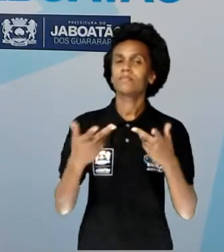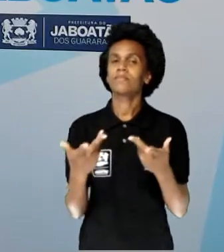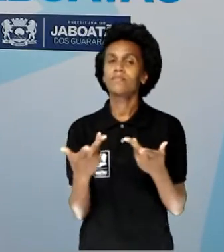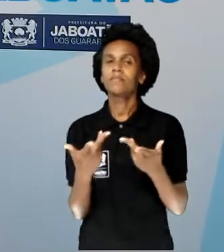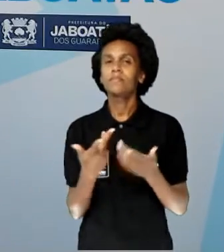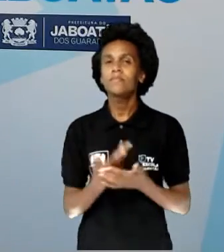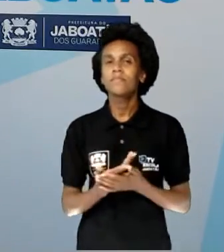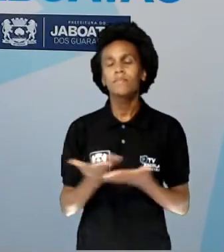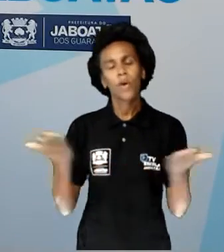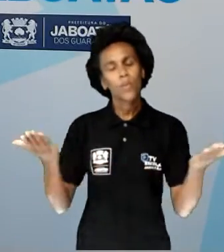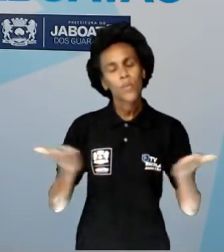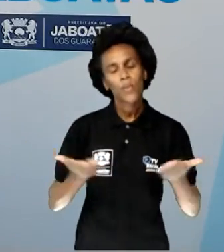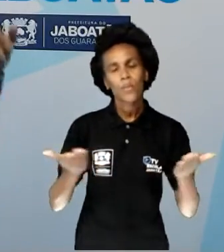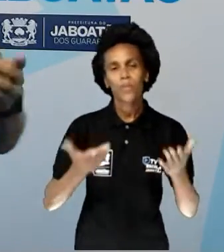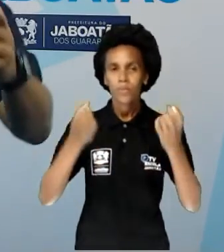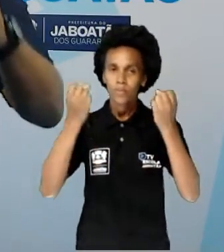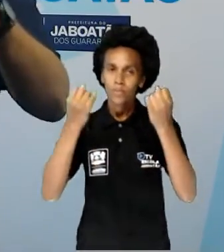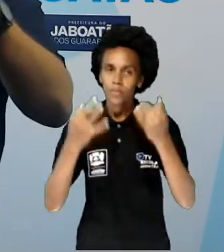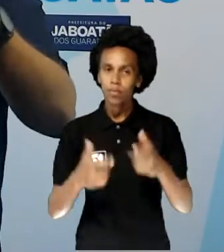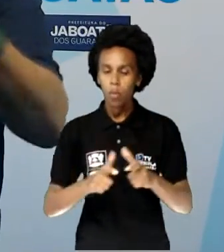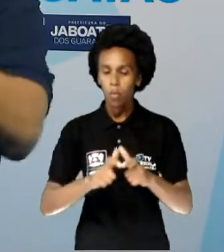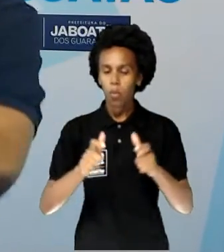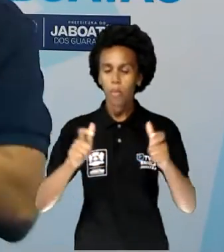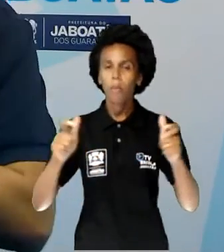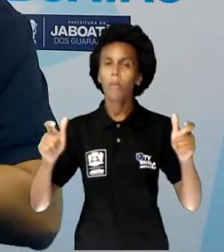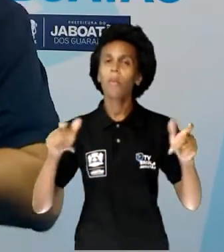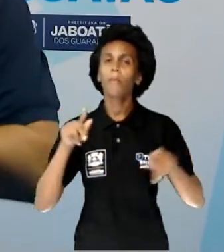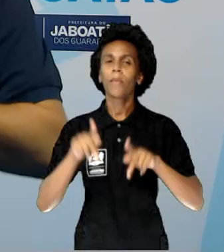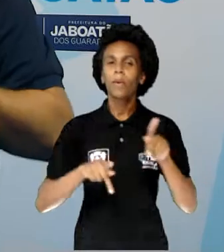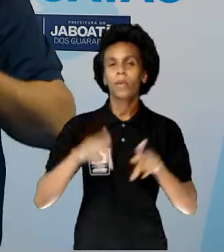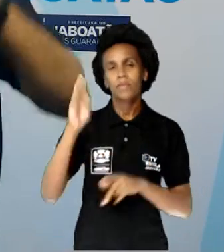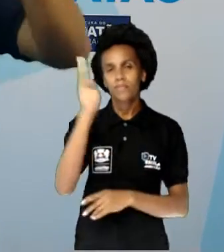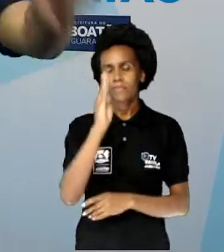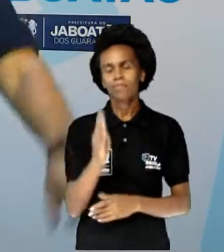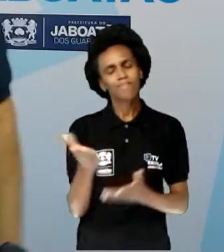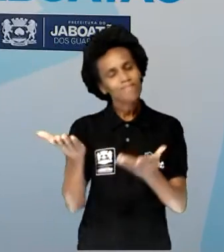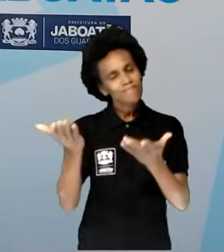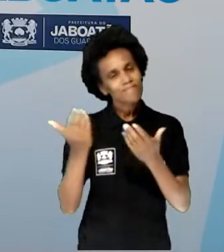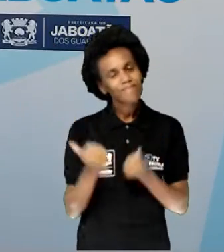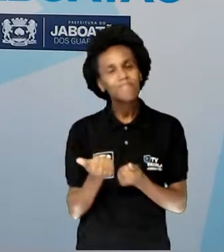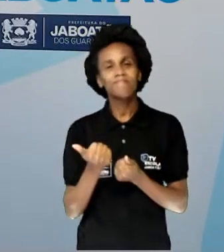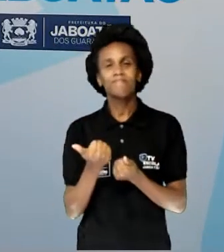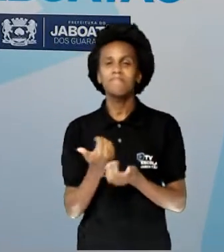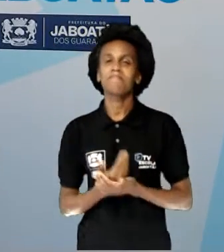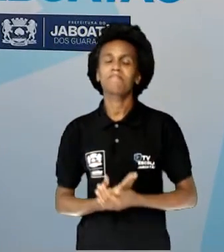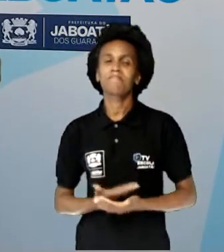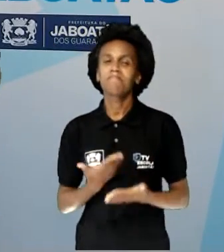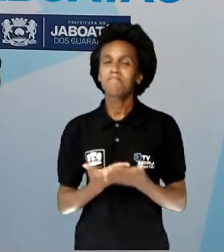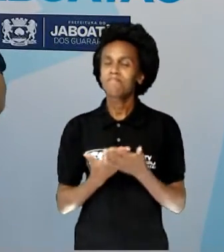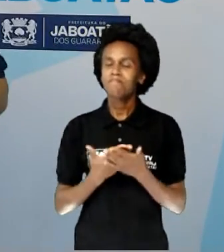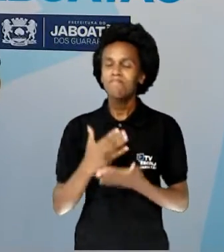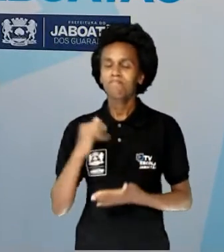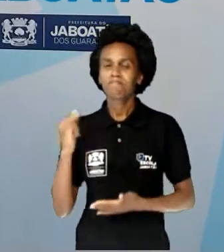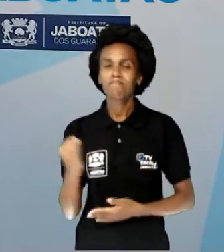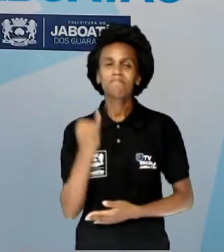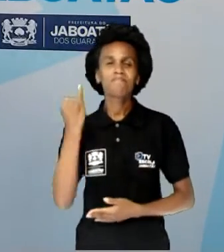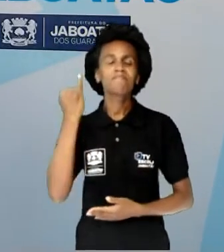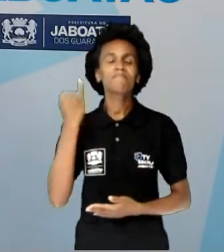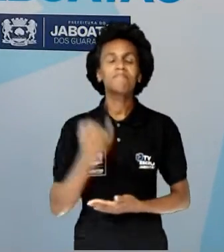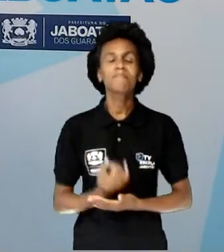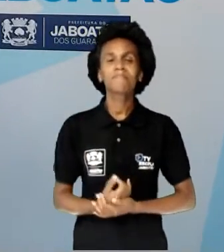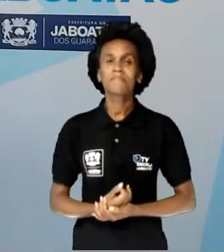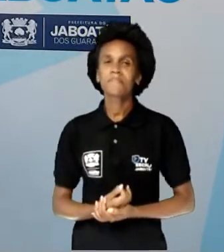falar sobre o crescimento da população brasileira. Vem comigo aqui nessa aula que ela está imperdível, gente. A pergunta é o